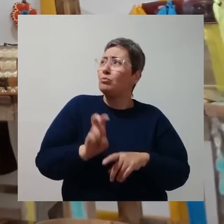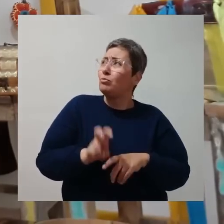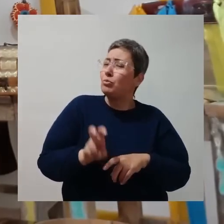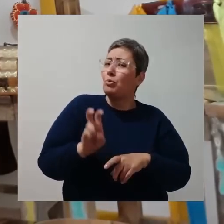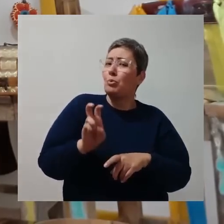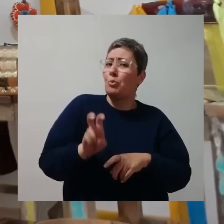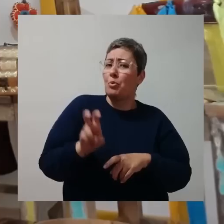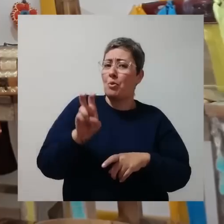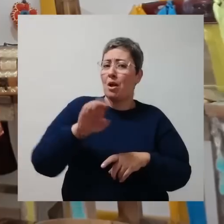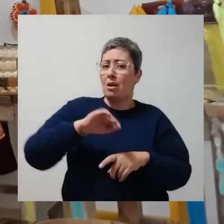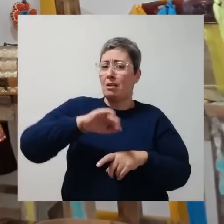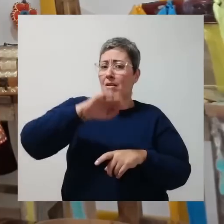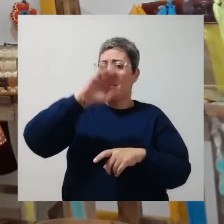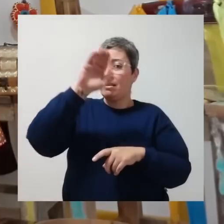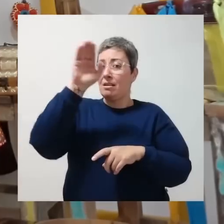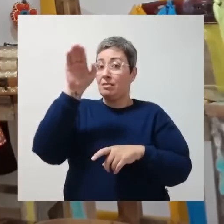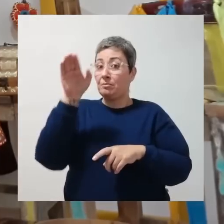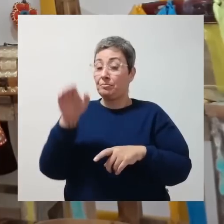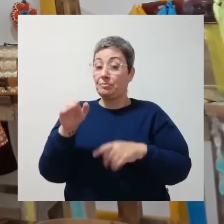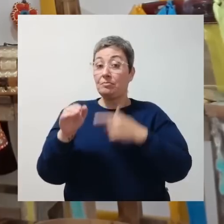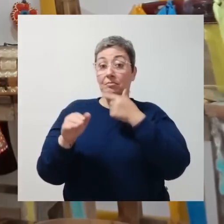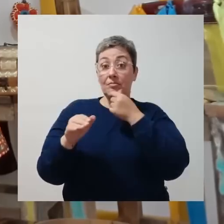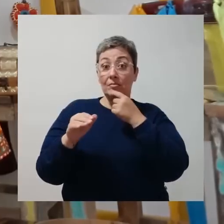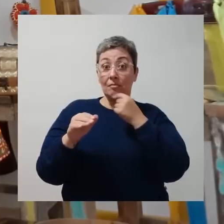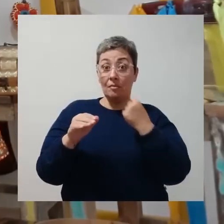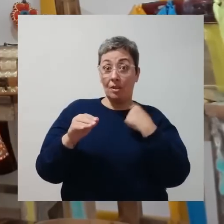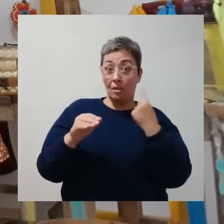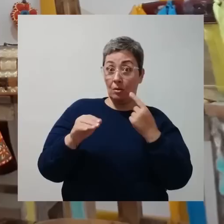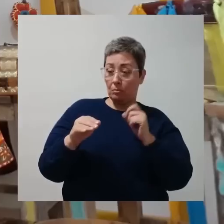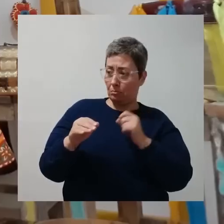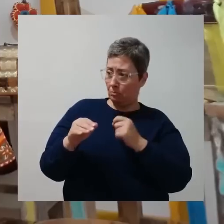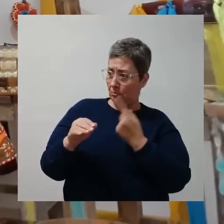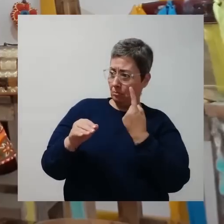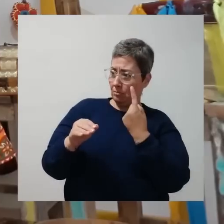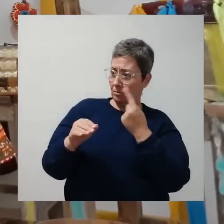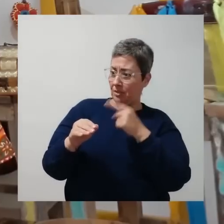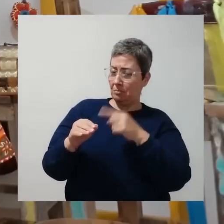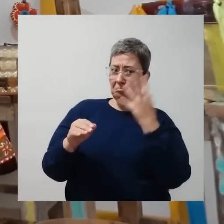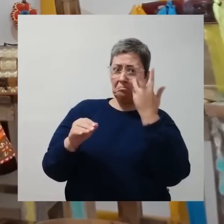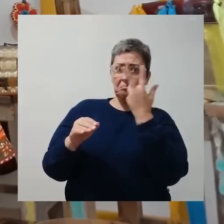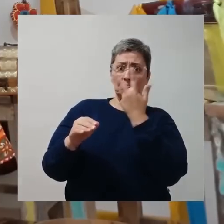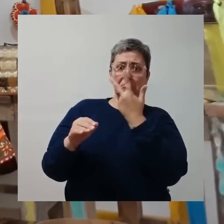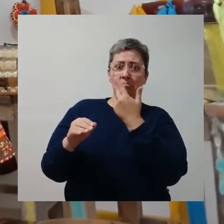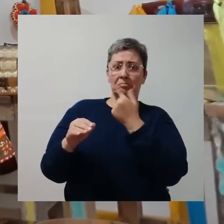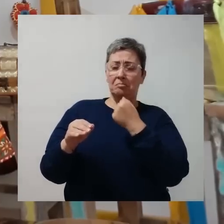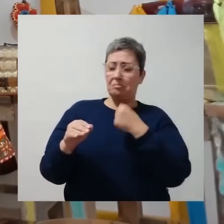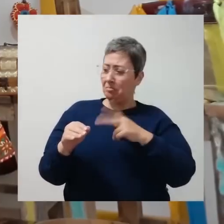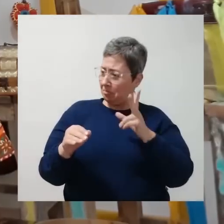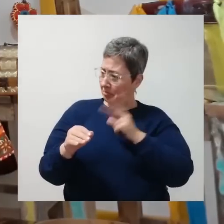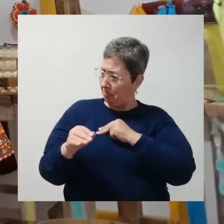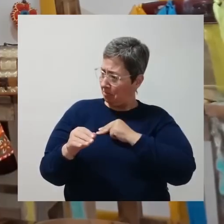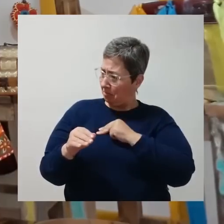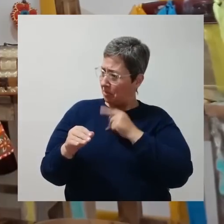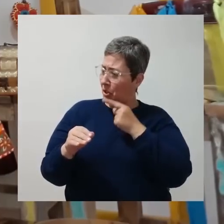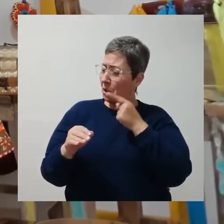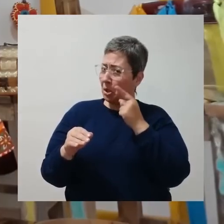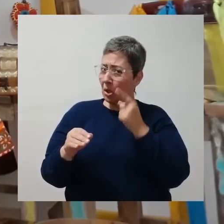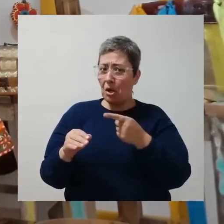em direção às montanhas. E o eremita, assombrado por aquela beleza, ele